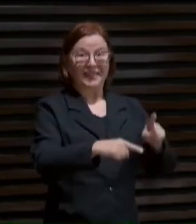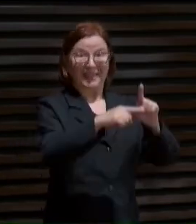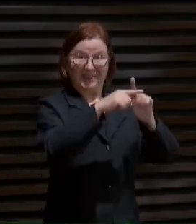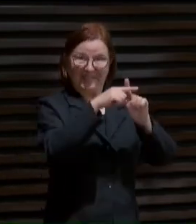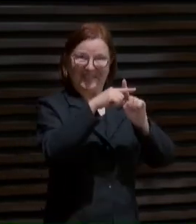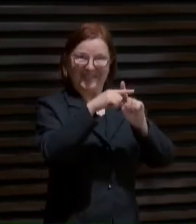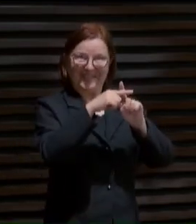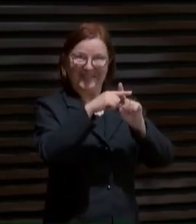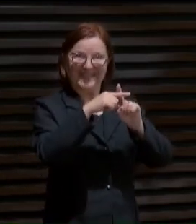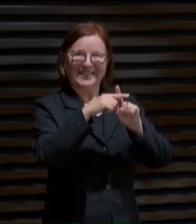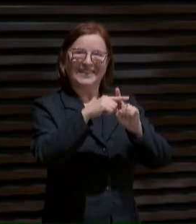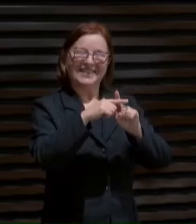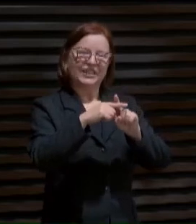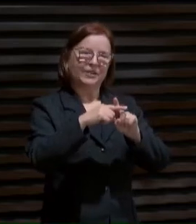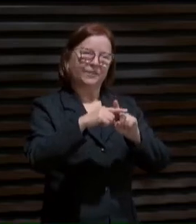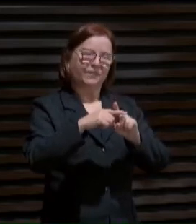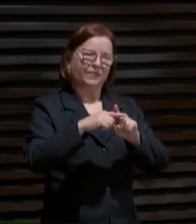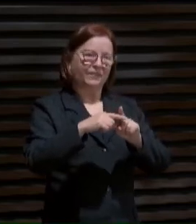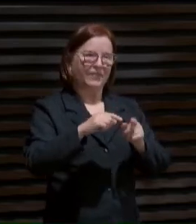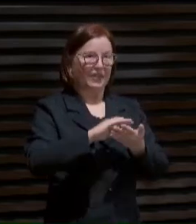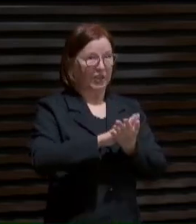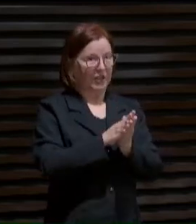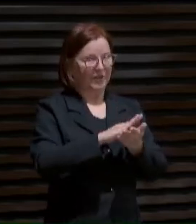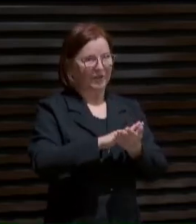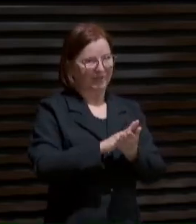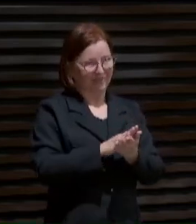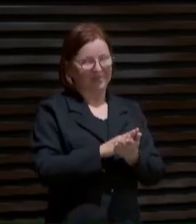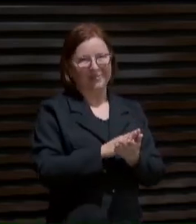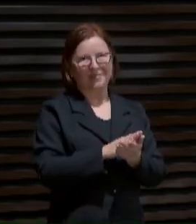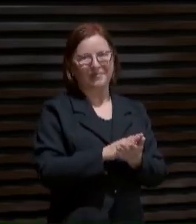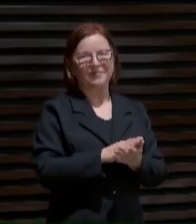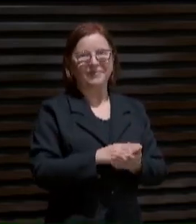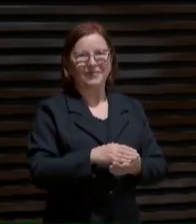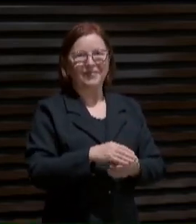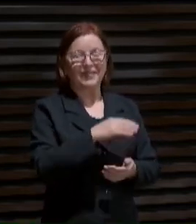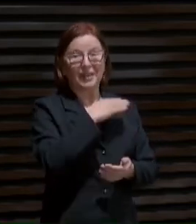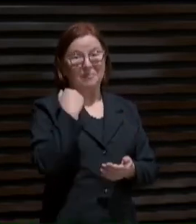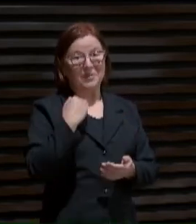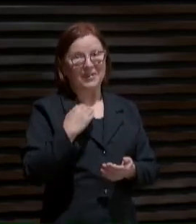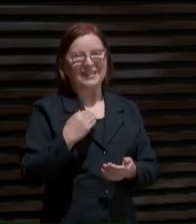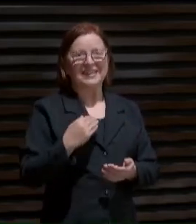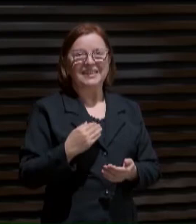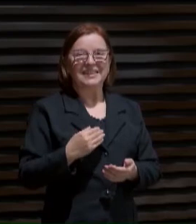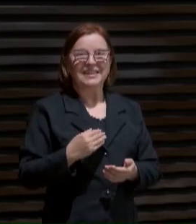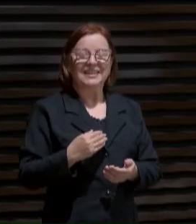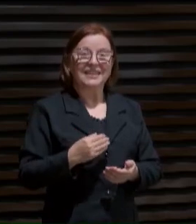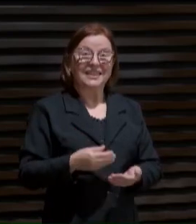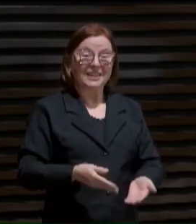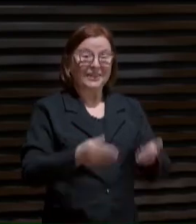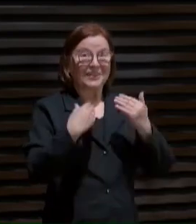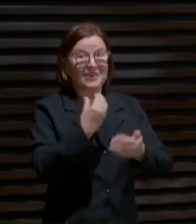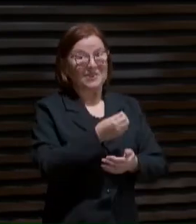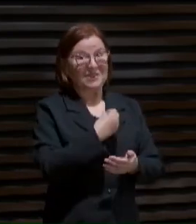aniquila a morte por causa da sua morte ele agora porque estava nos dar vida Restaurando a